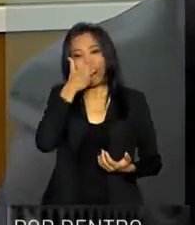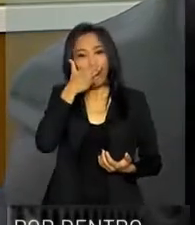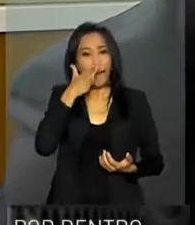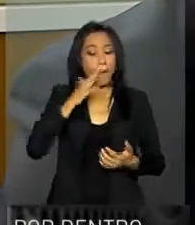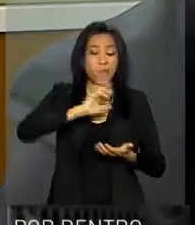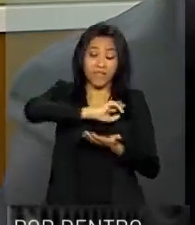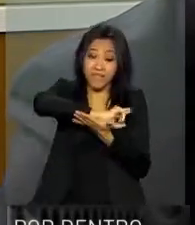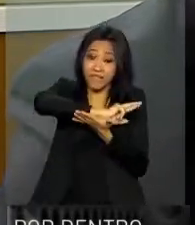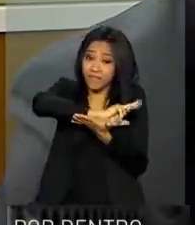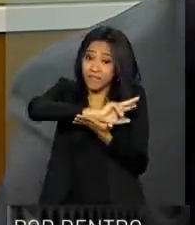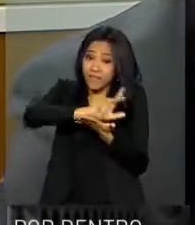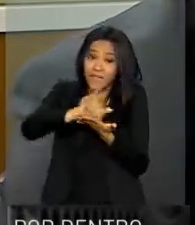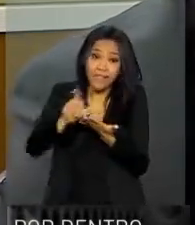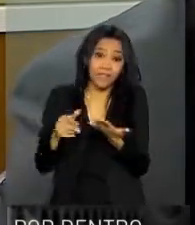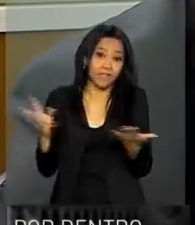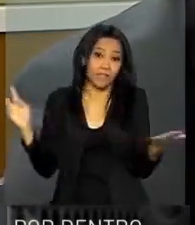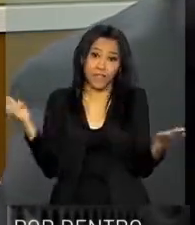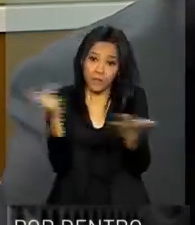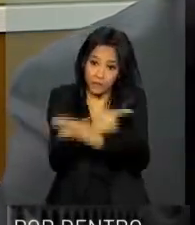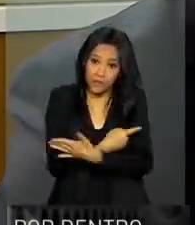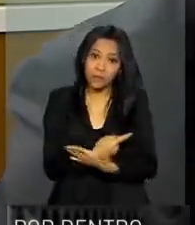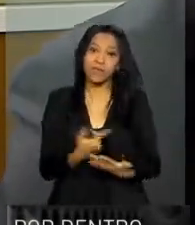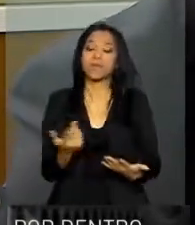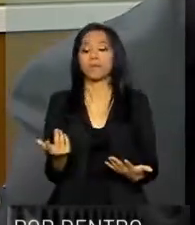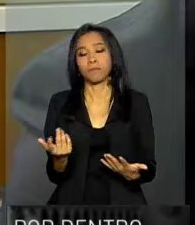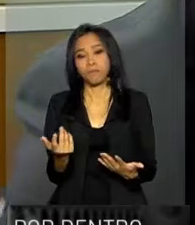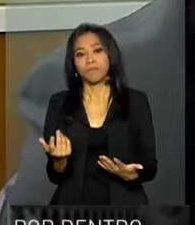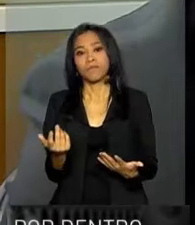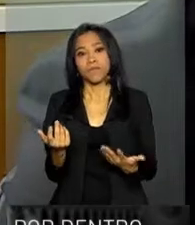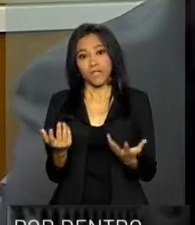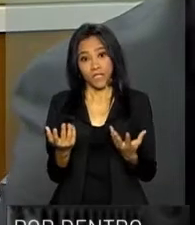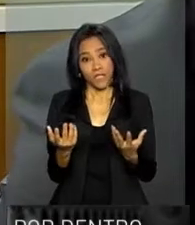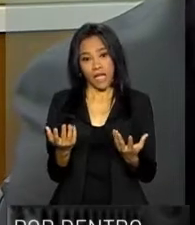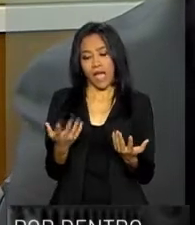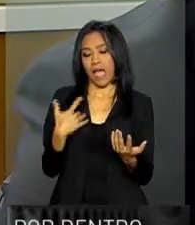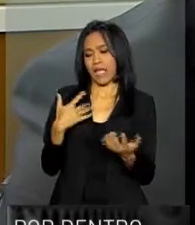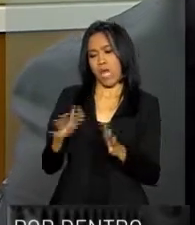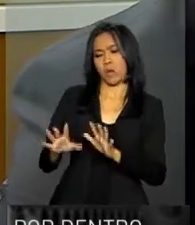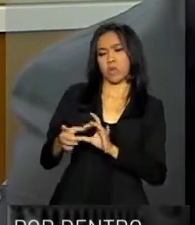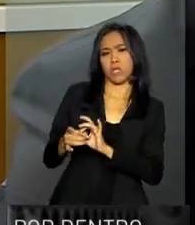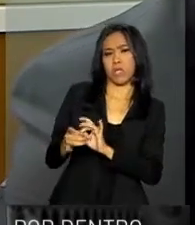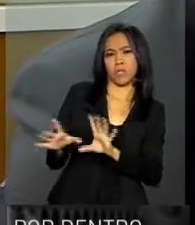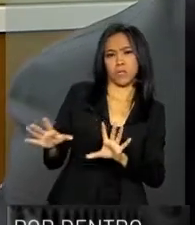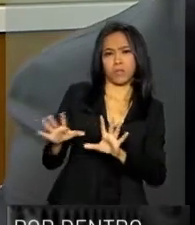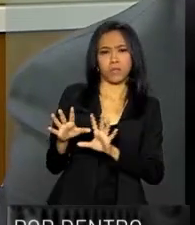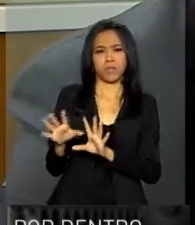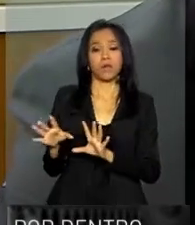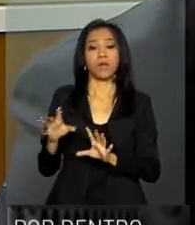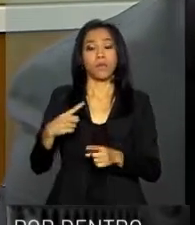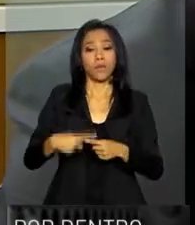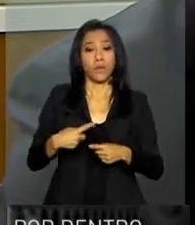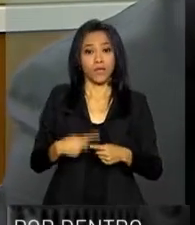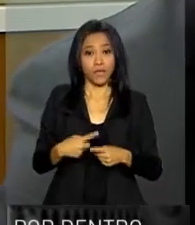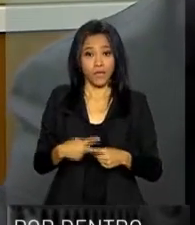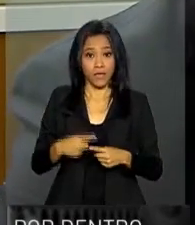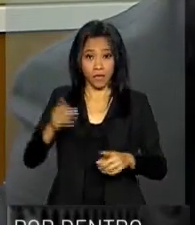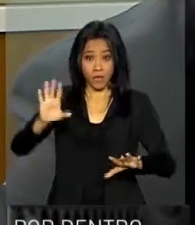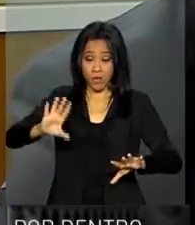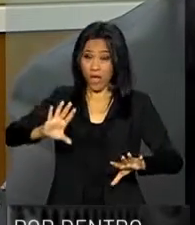descontrole descaso e dessa idéia do politicamente correto que muito prejudica porque há a maior indignação